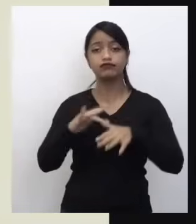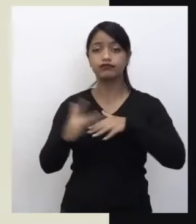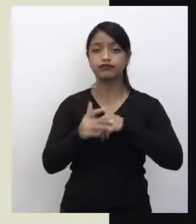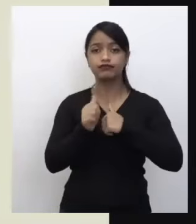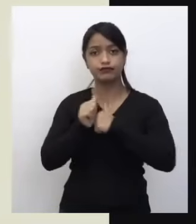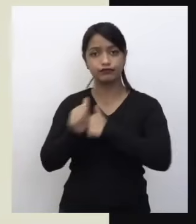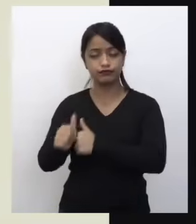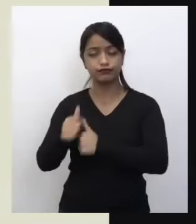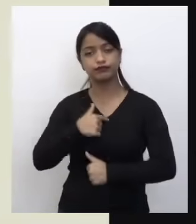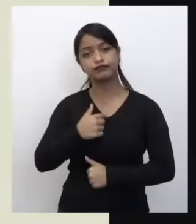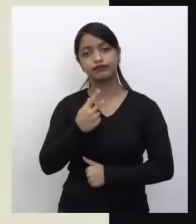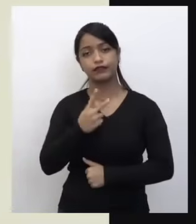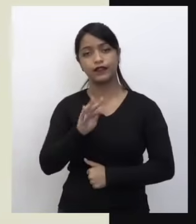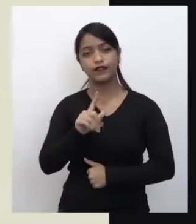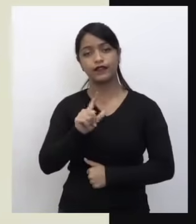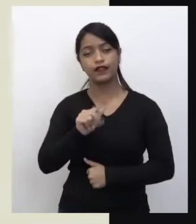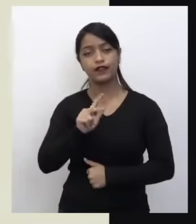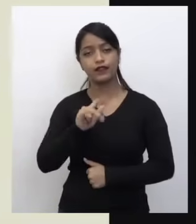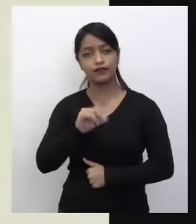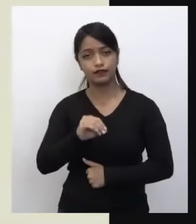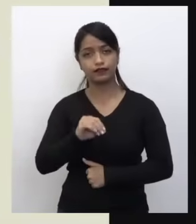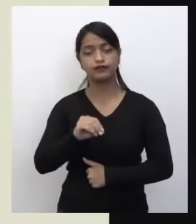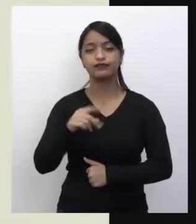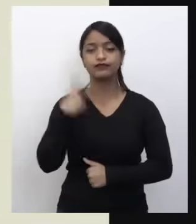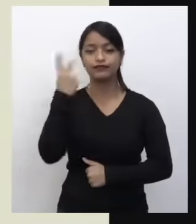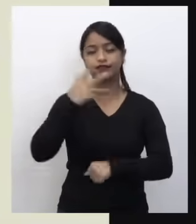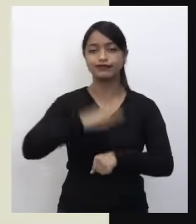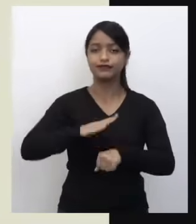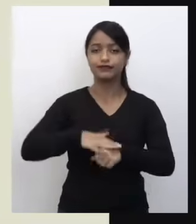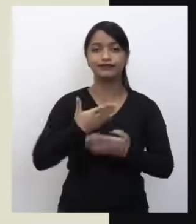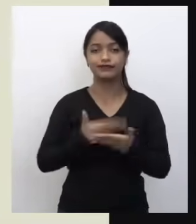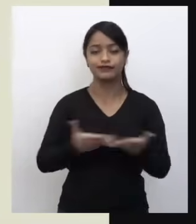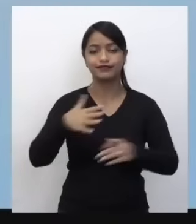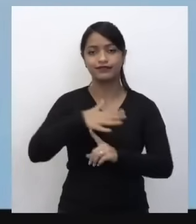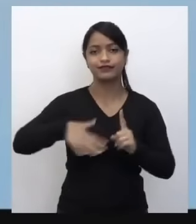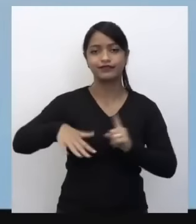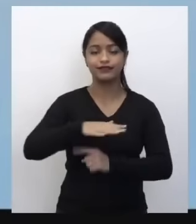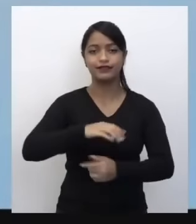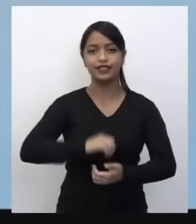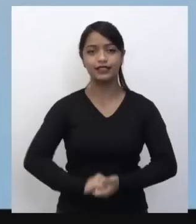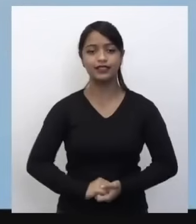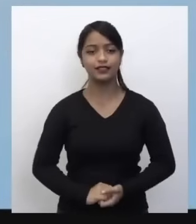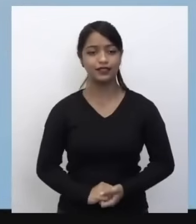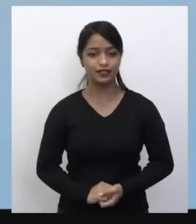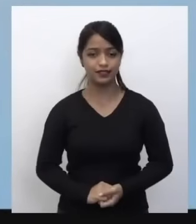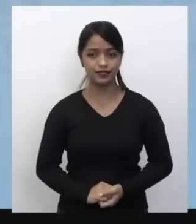de Tempo, CPTEC INPE, Cachoeira Paulista. Previsão de tempo a serviço da sociedade.